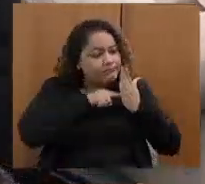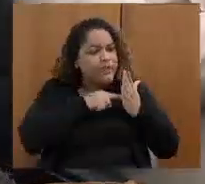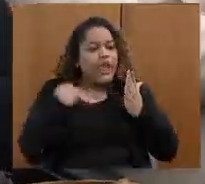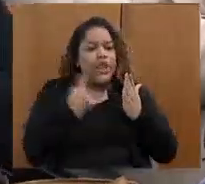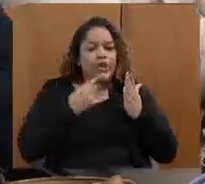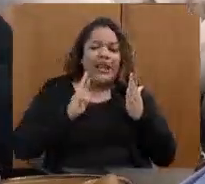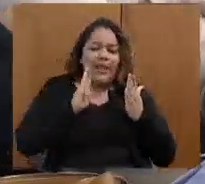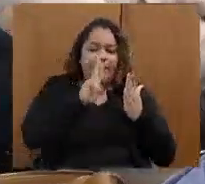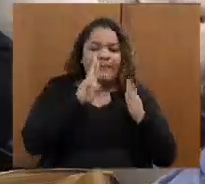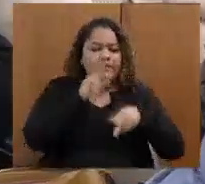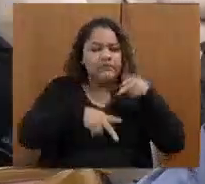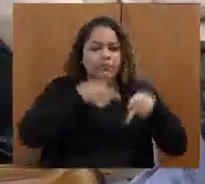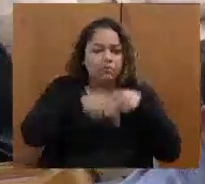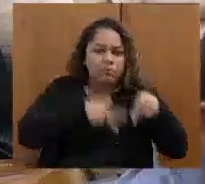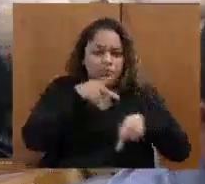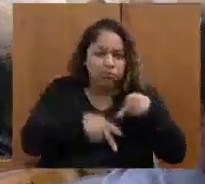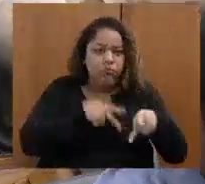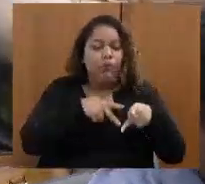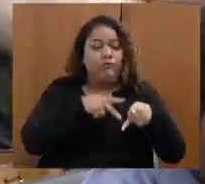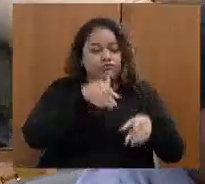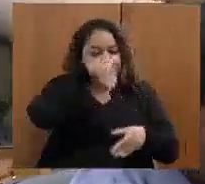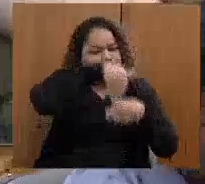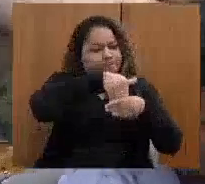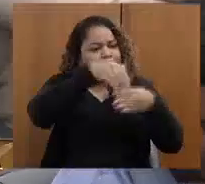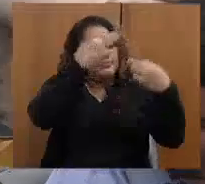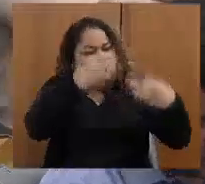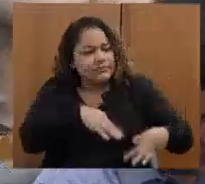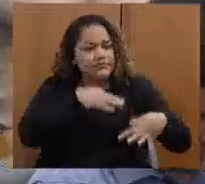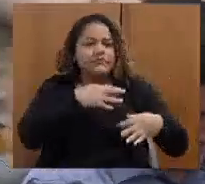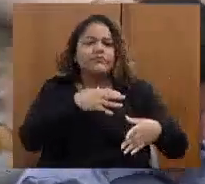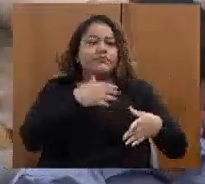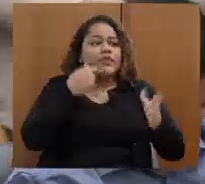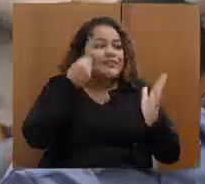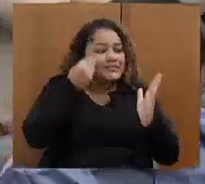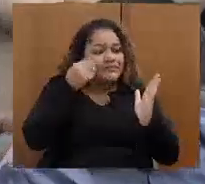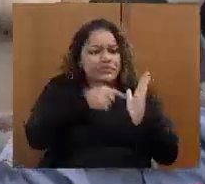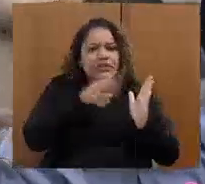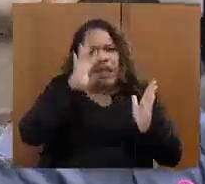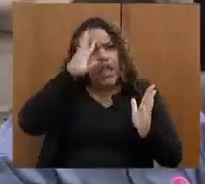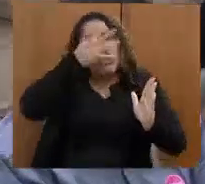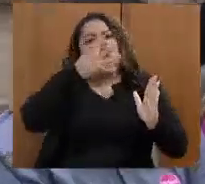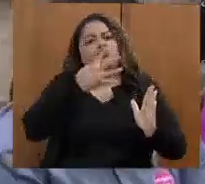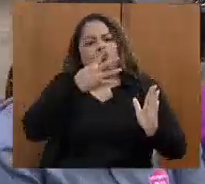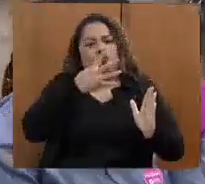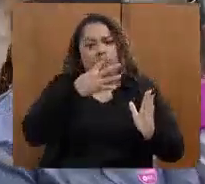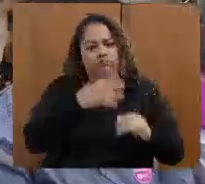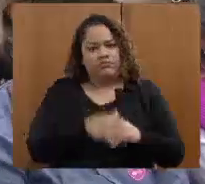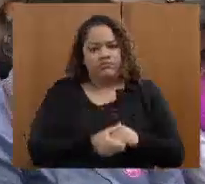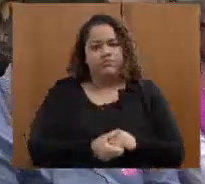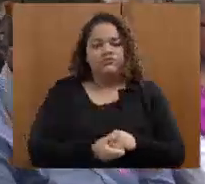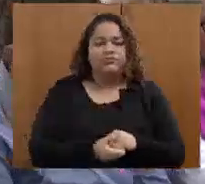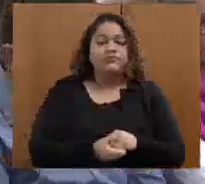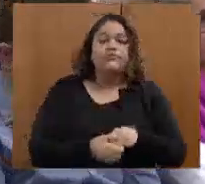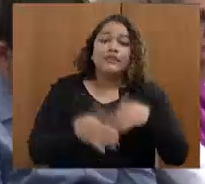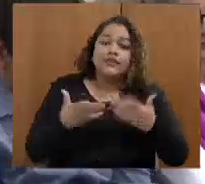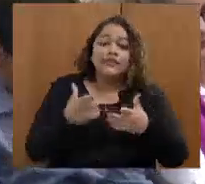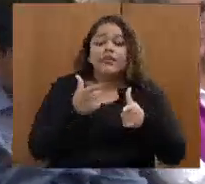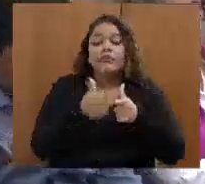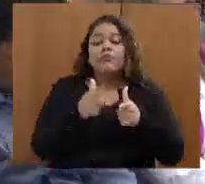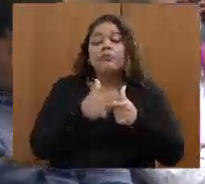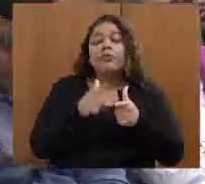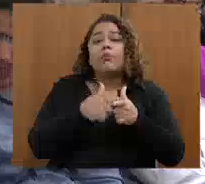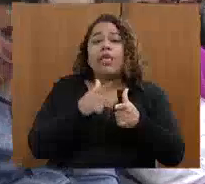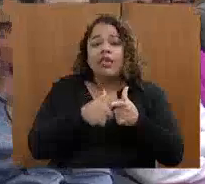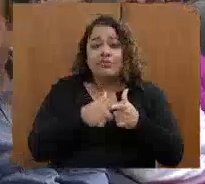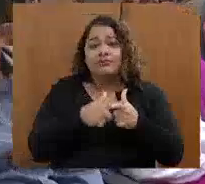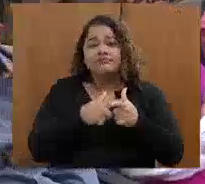ativamente legitimamente eleitos resolvidos e dentre os problemas secretário que nós temos enfrentado nos